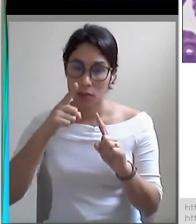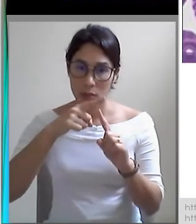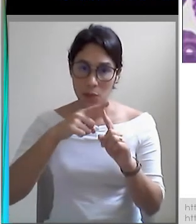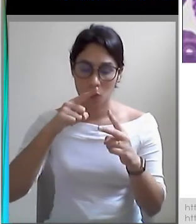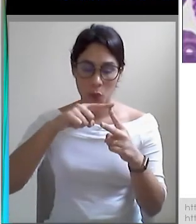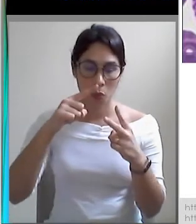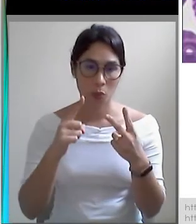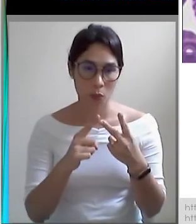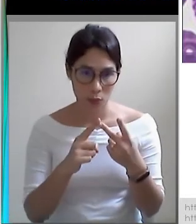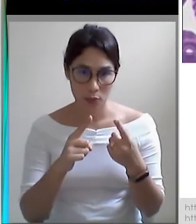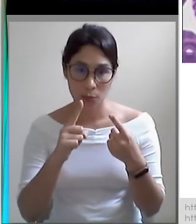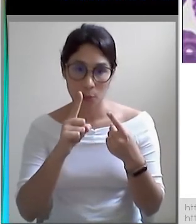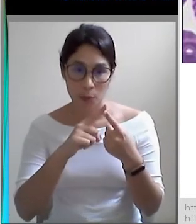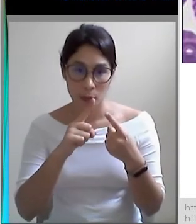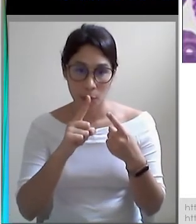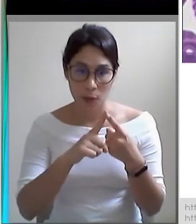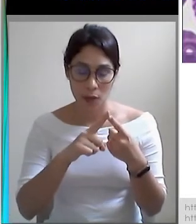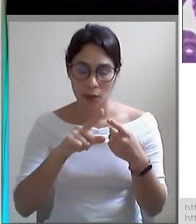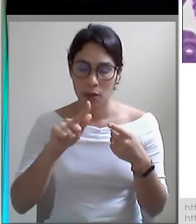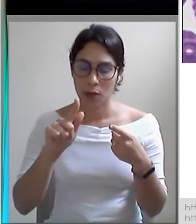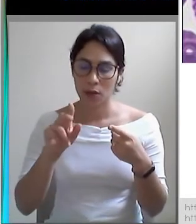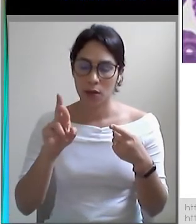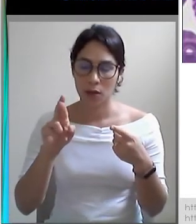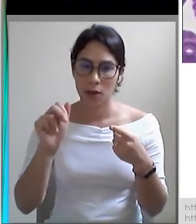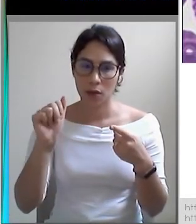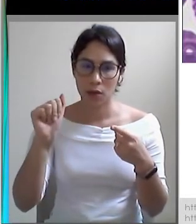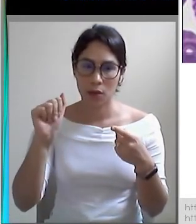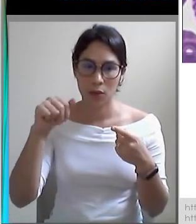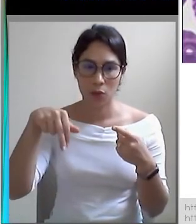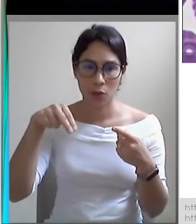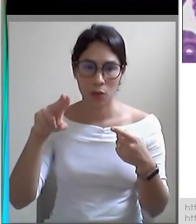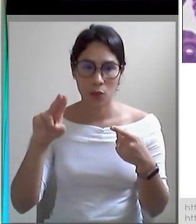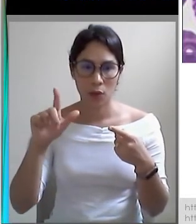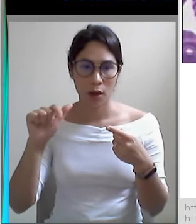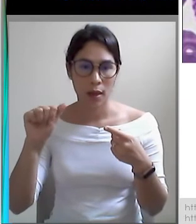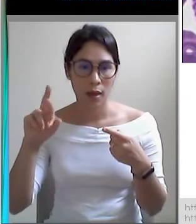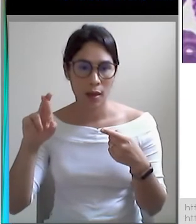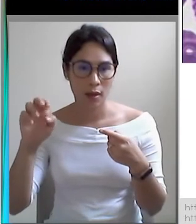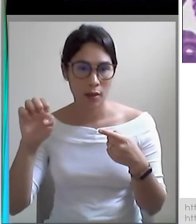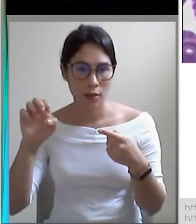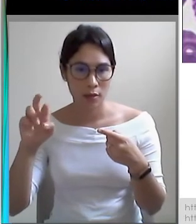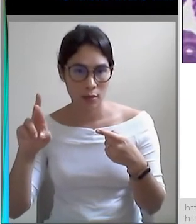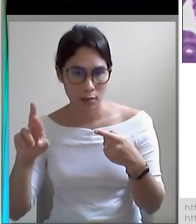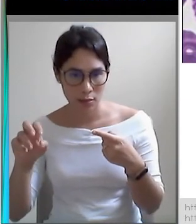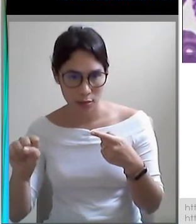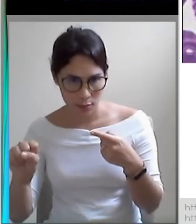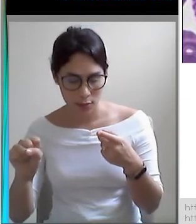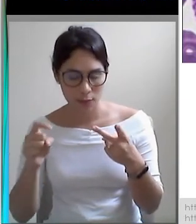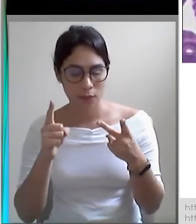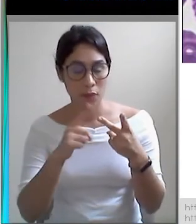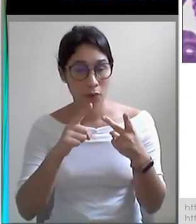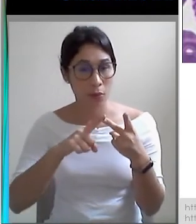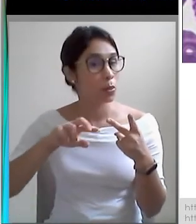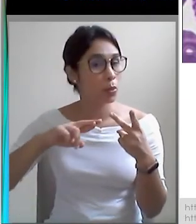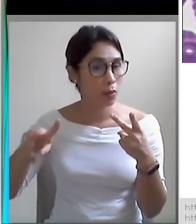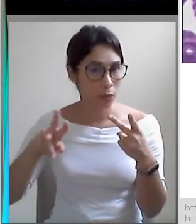Encontramos dois tipos de leucócitos, as células granulares e as agranulares.